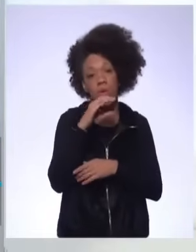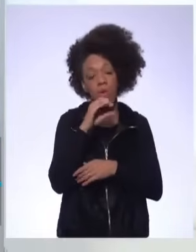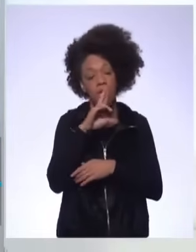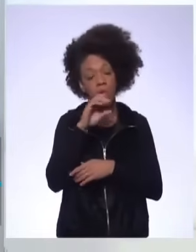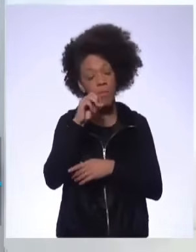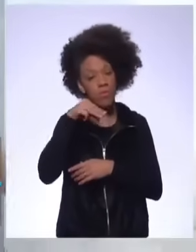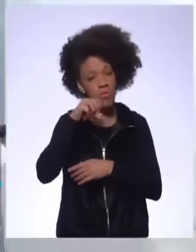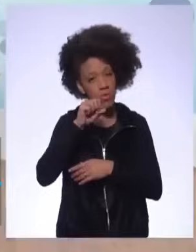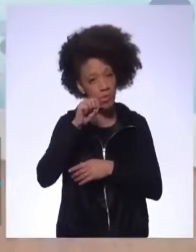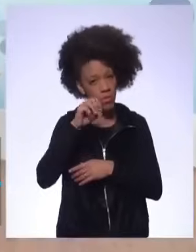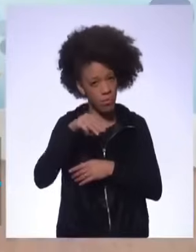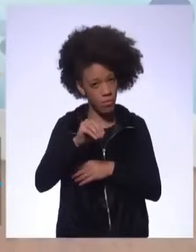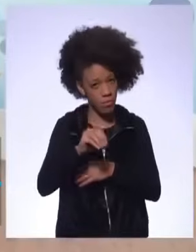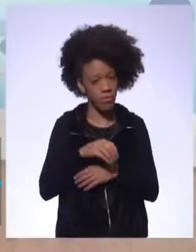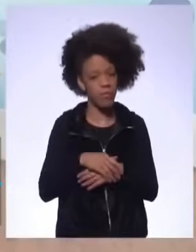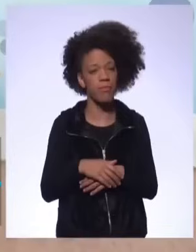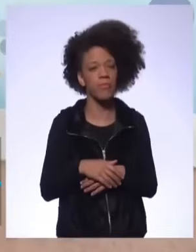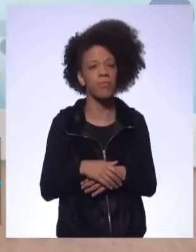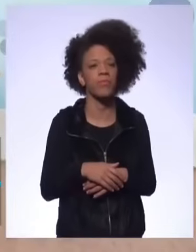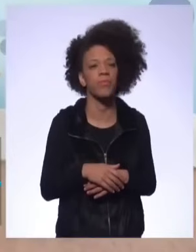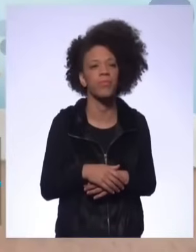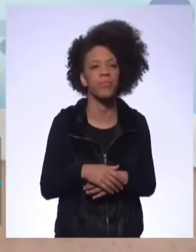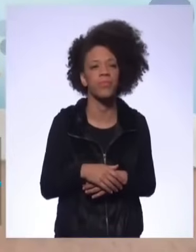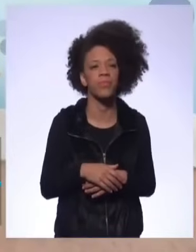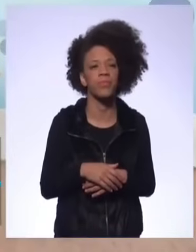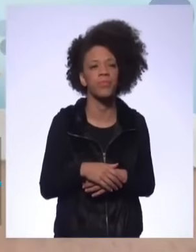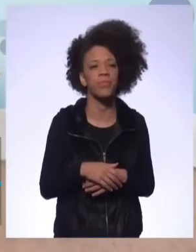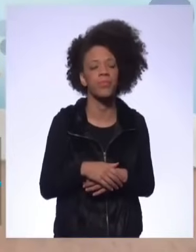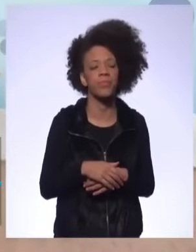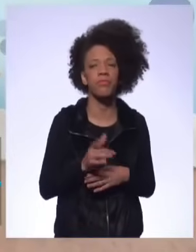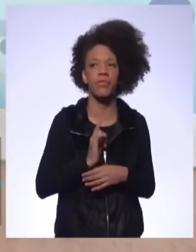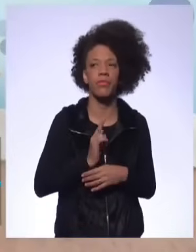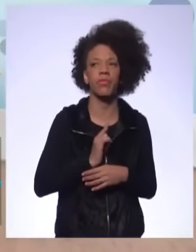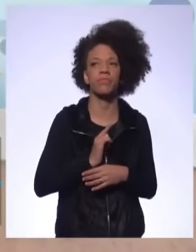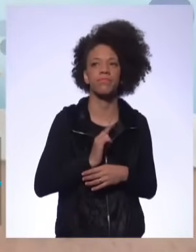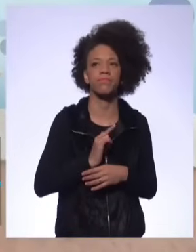vou, acho que, usar esse bagulhete aqui. A gente tem lá...